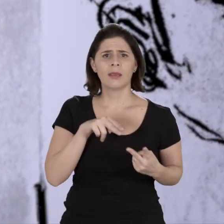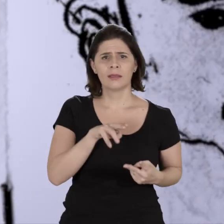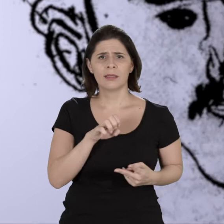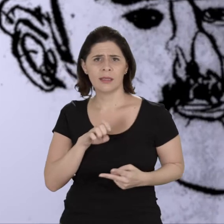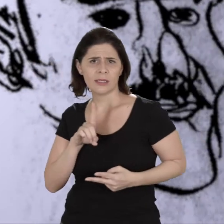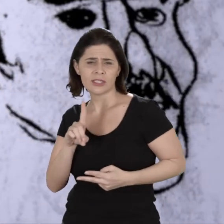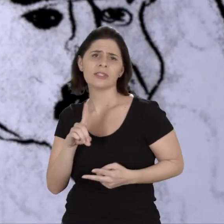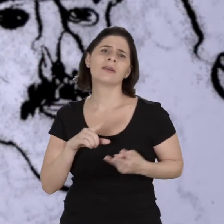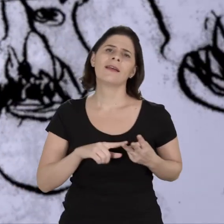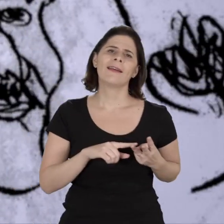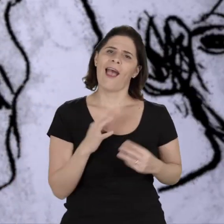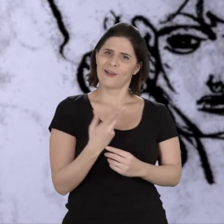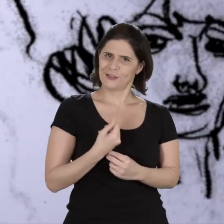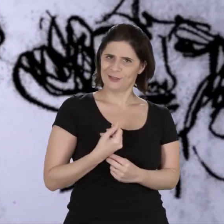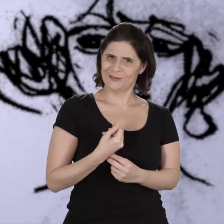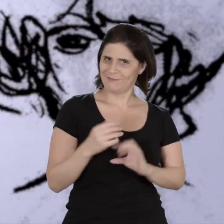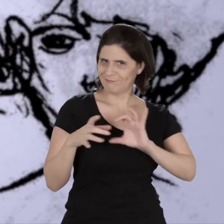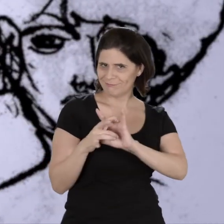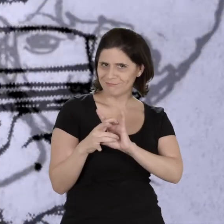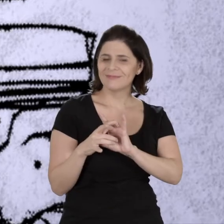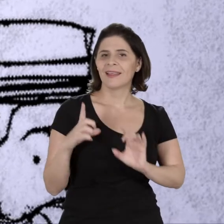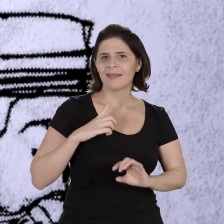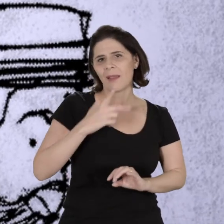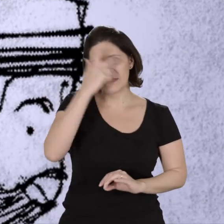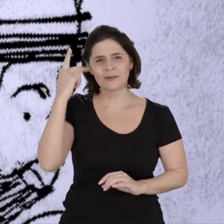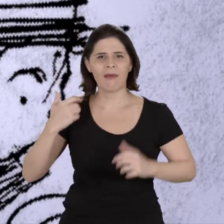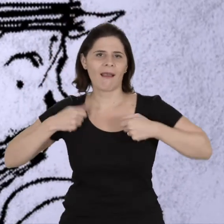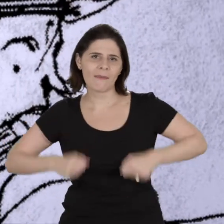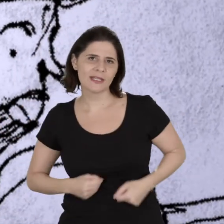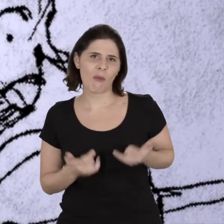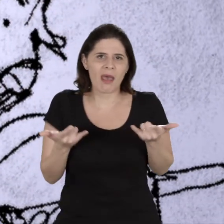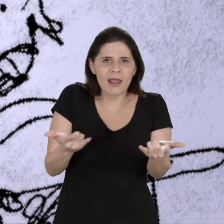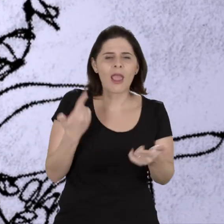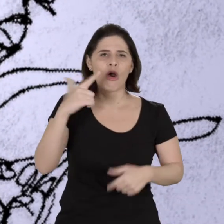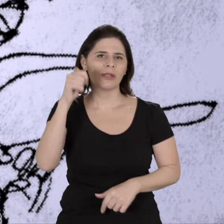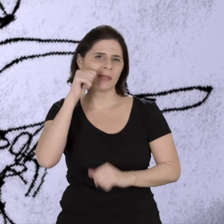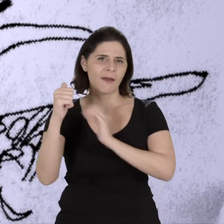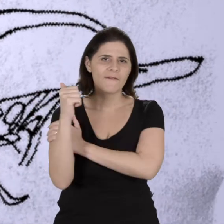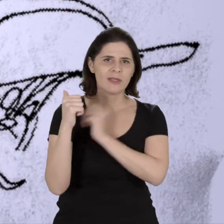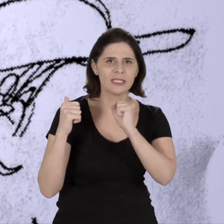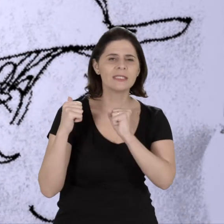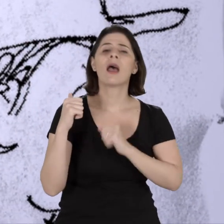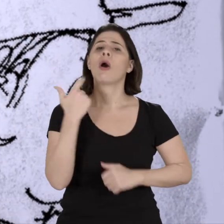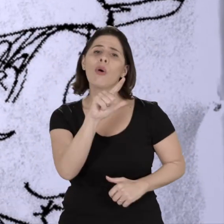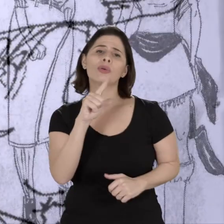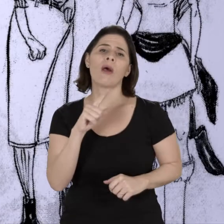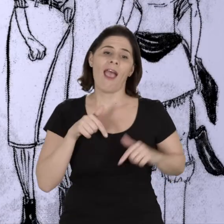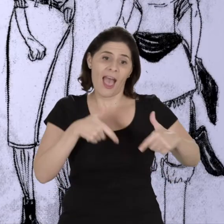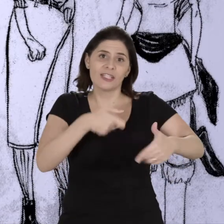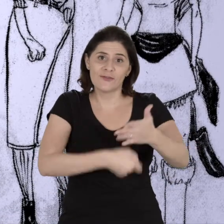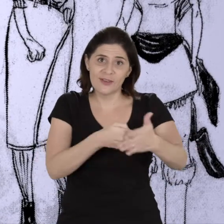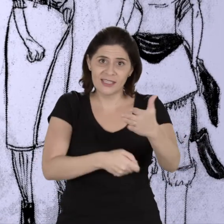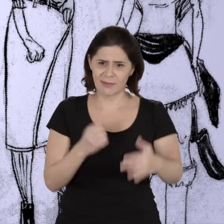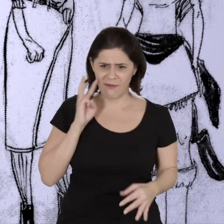com camiseta do Homem-Aranha, a garota feminista, o vegan, o cicloativista. Se você colocar um do lado do